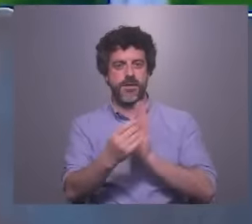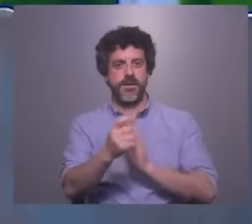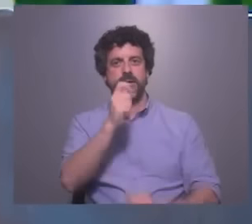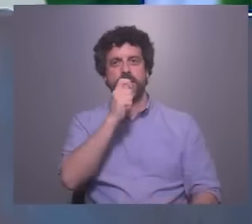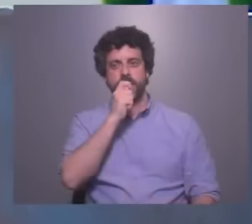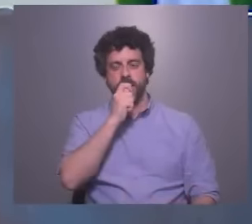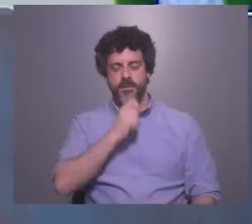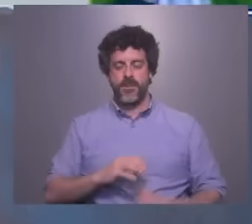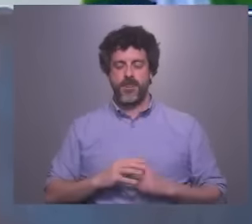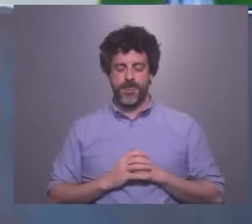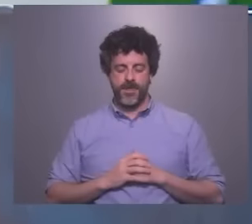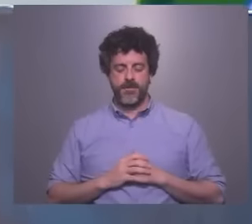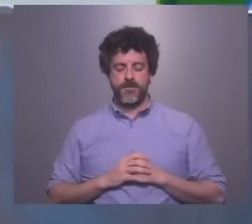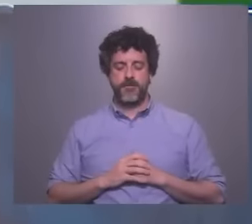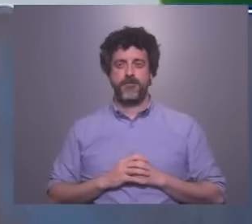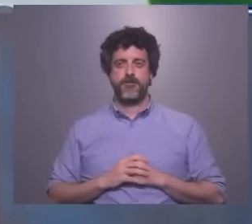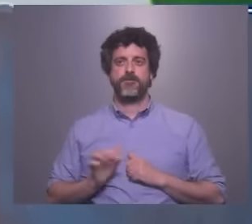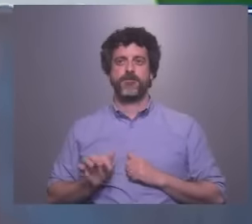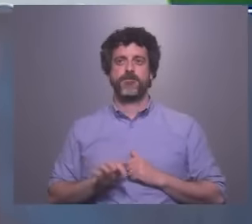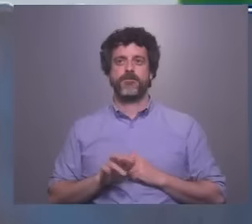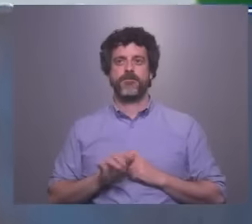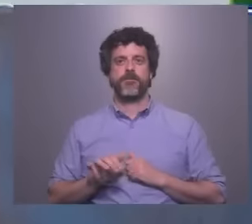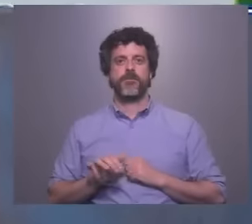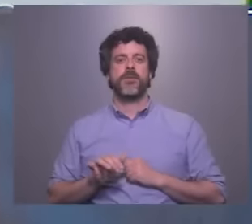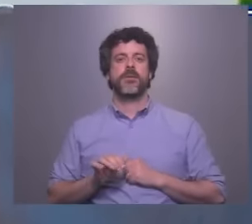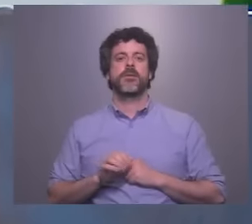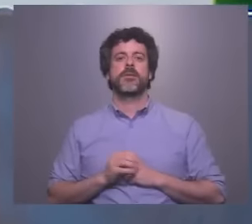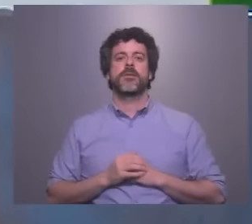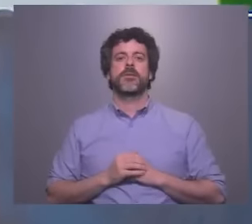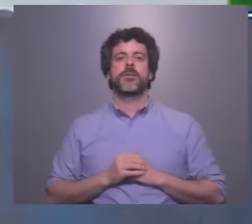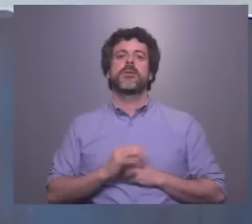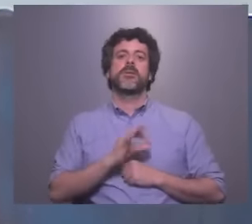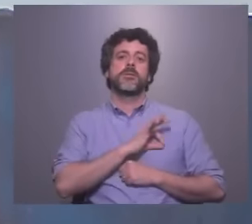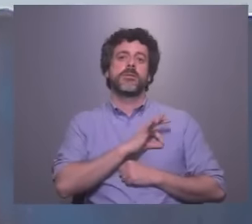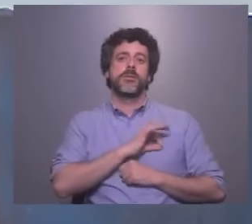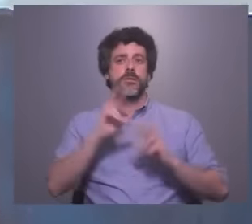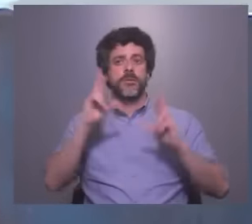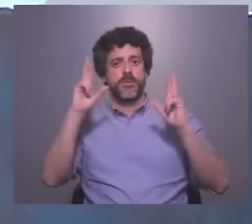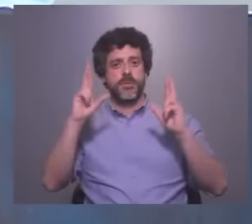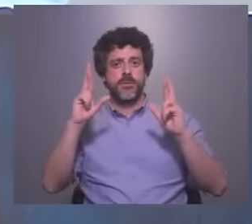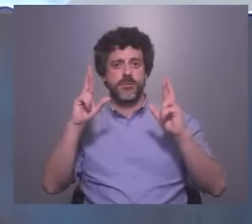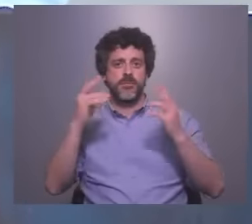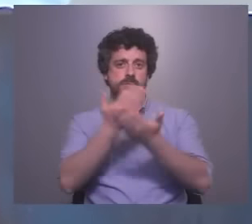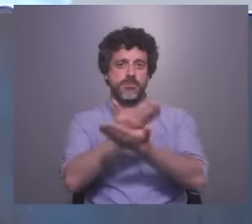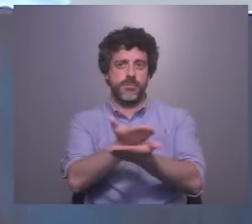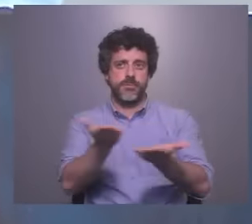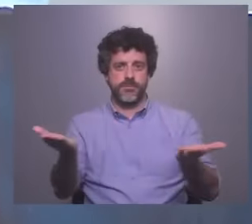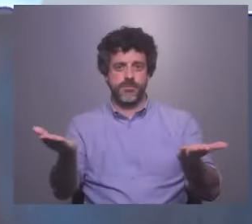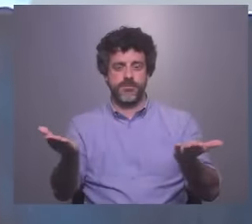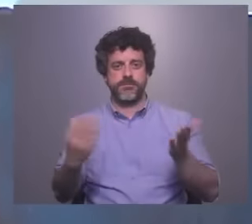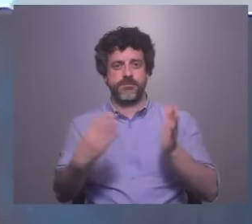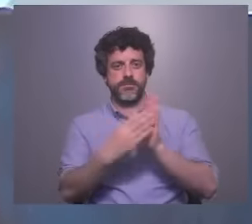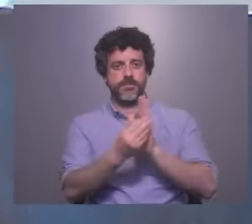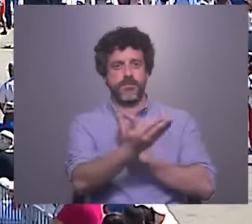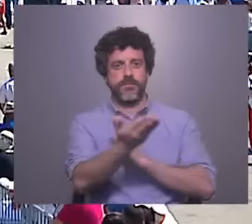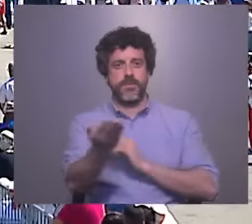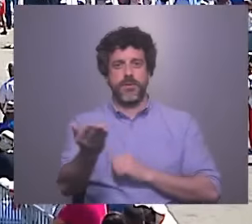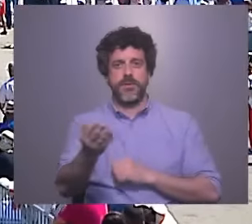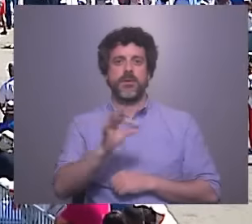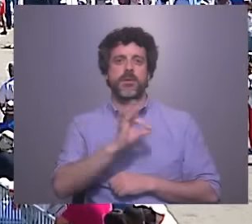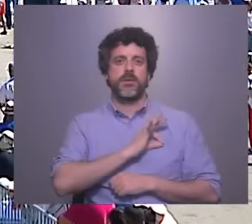por obra da vossa graça, nos santifiquem na vida presente e nos conduzam às alegrias eternas. Por Cristo